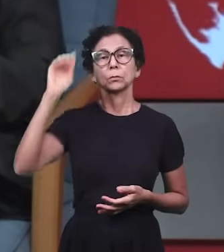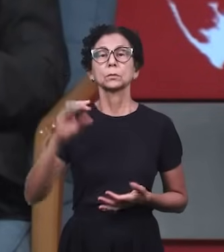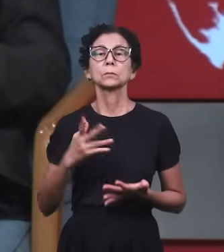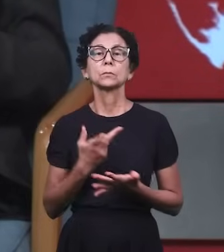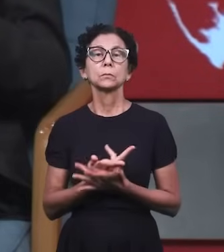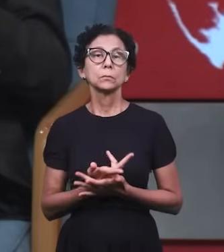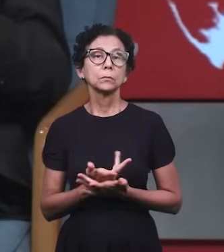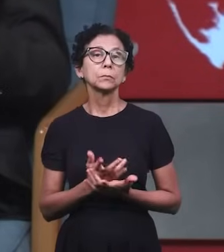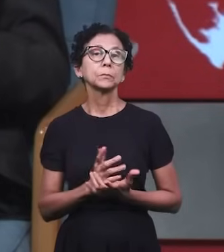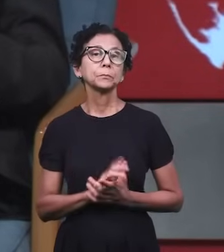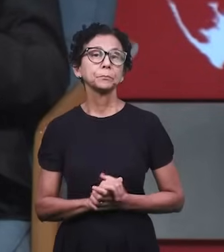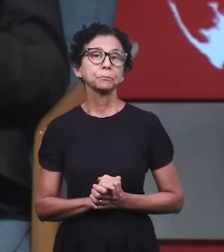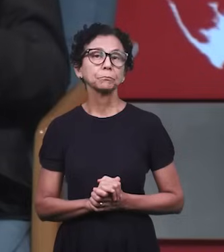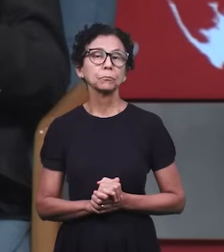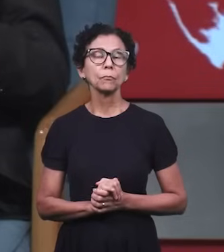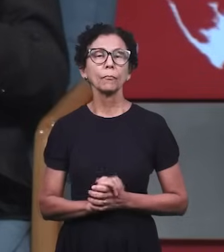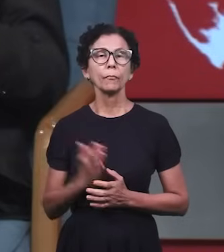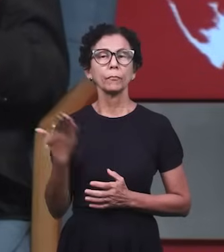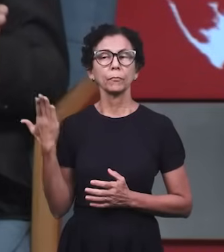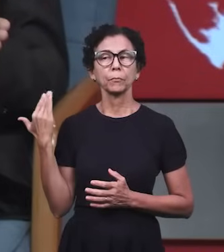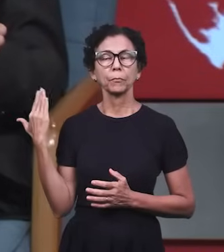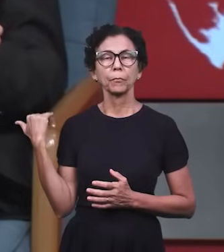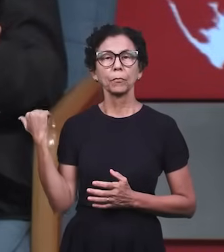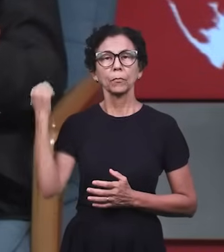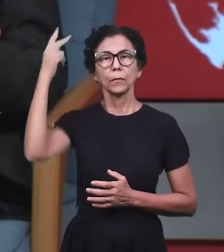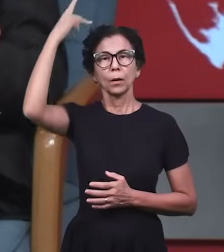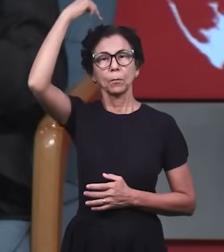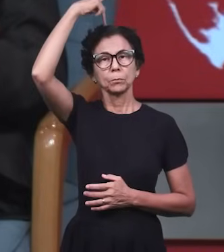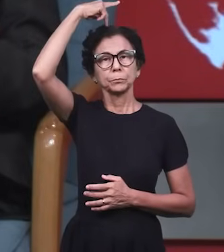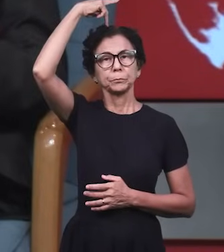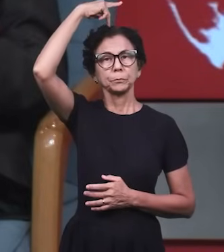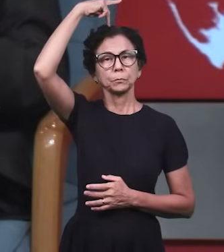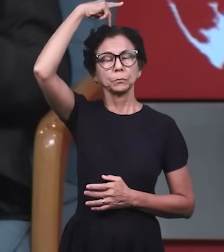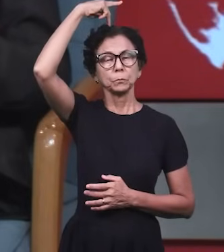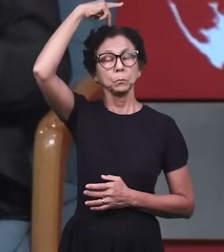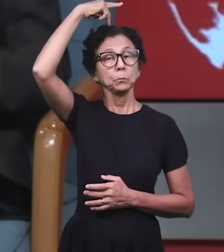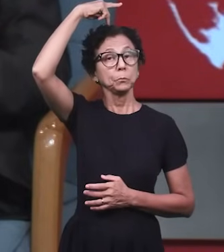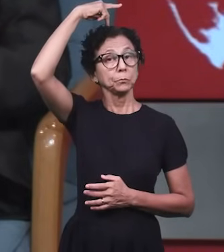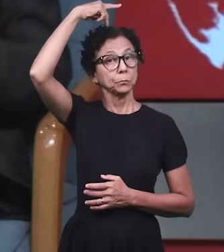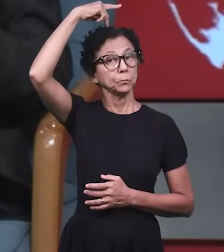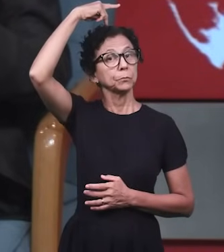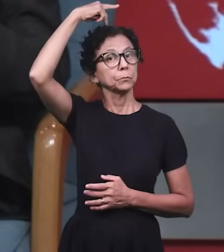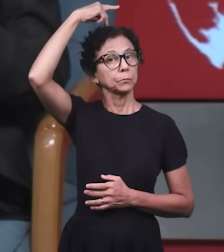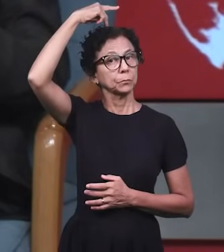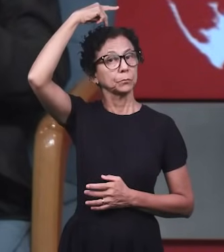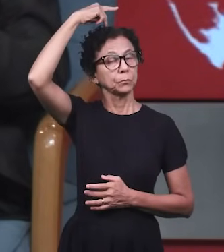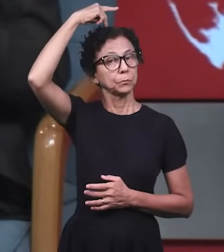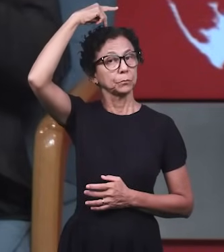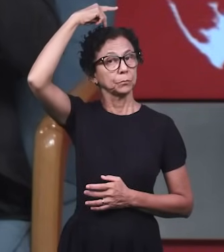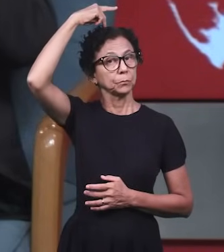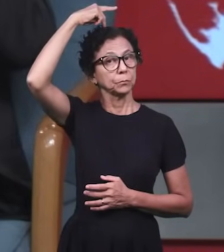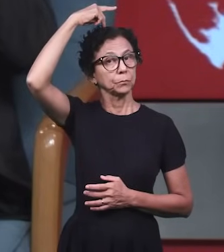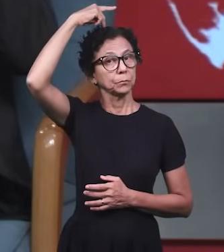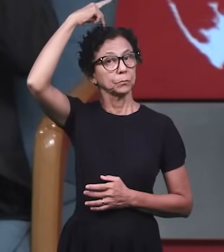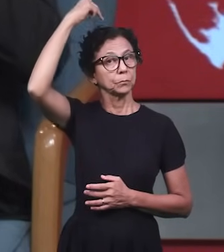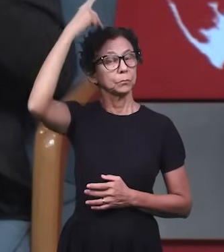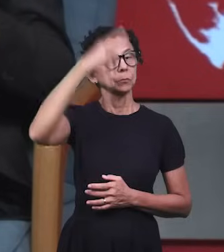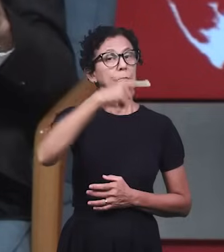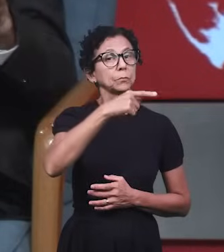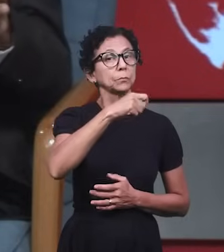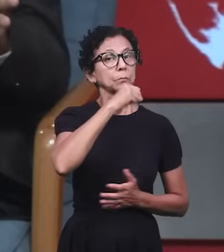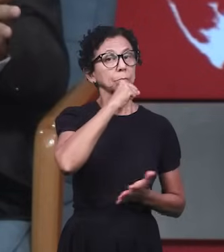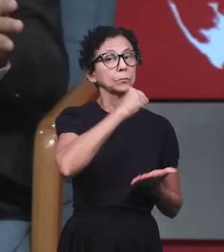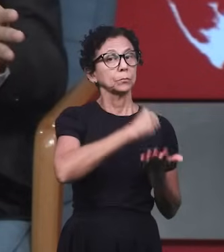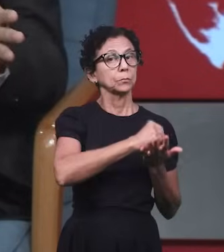eles vão acontecer desde o Pentecostes, quando eles começam, que é o cumprimento da profecia